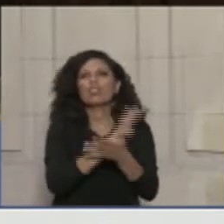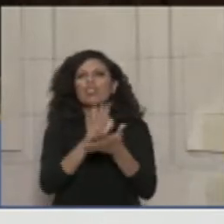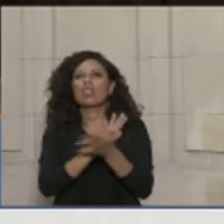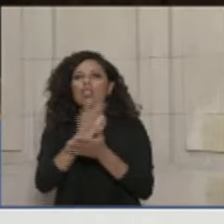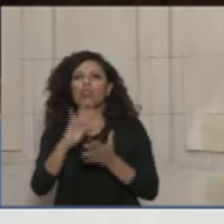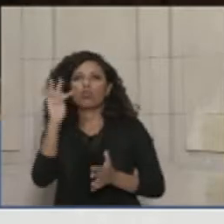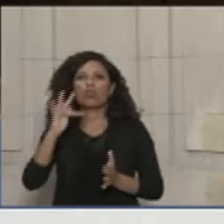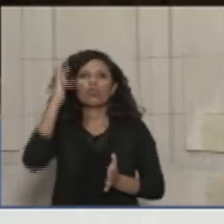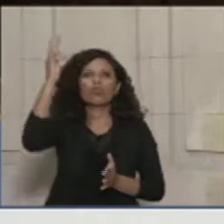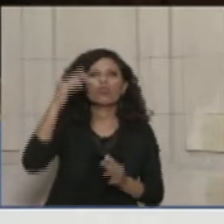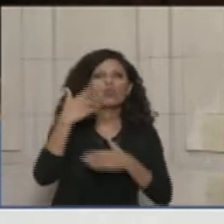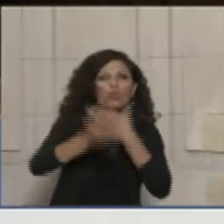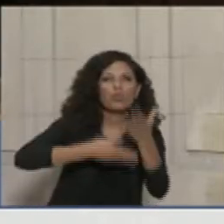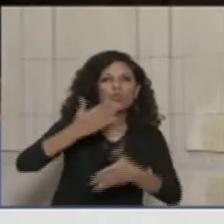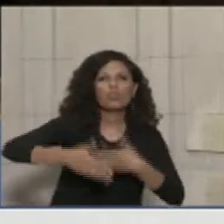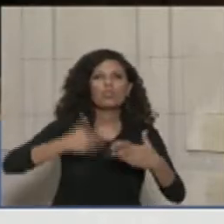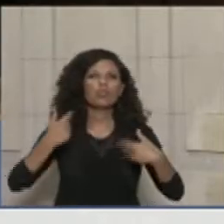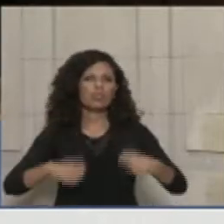dos seus.